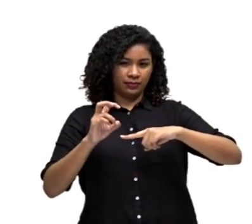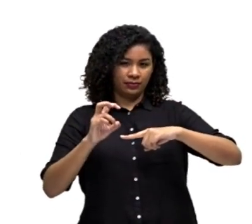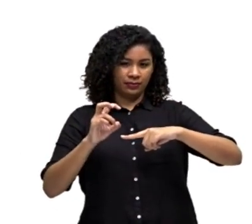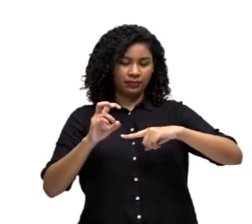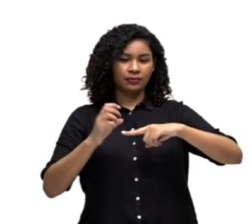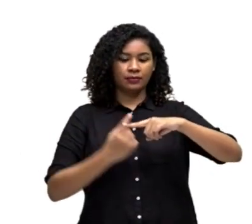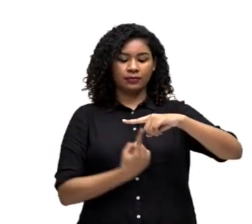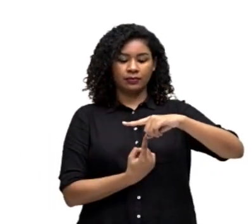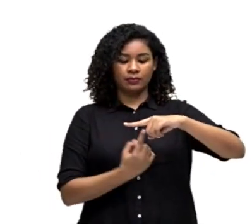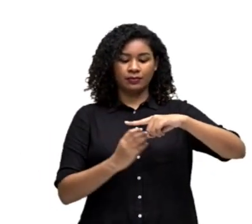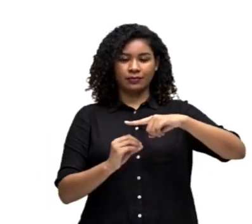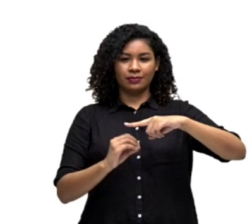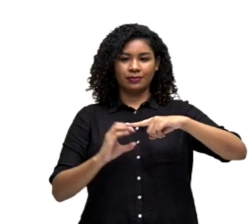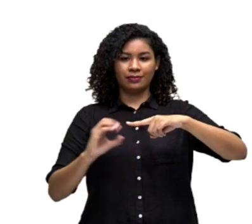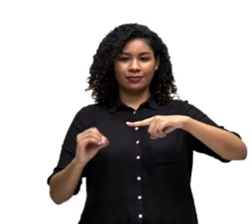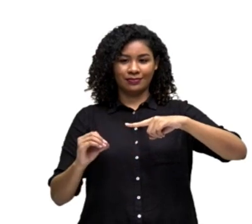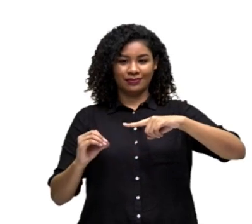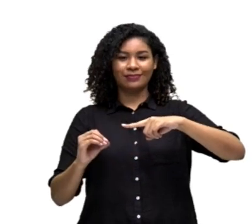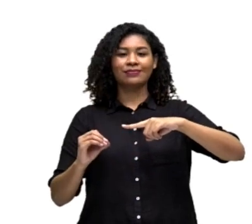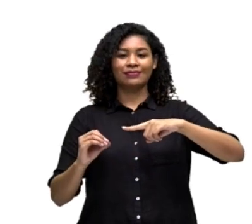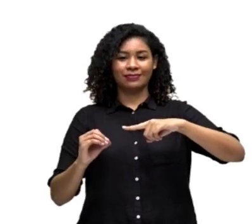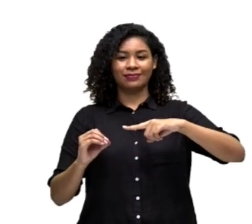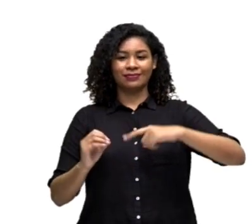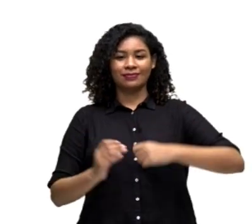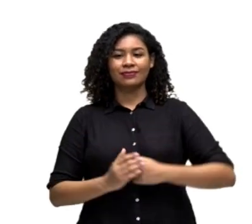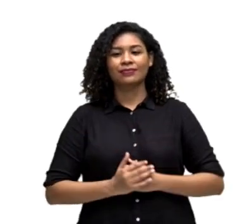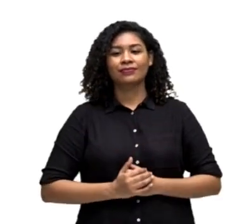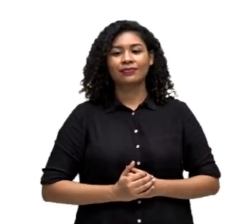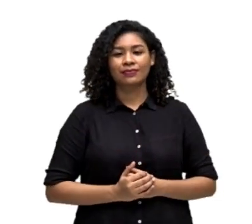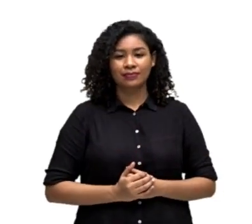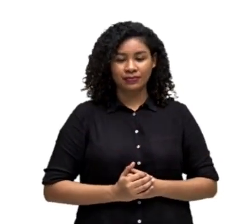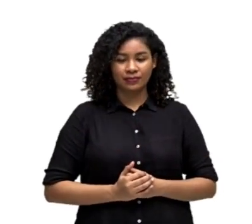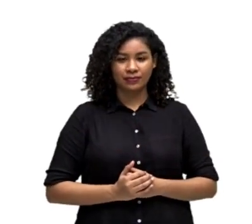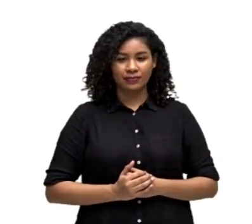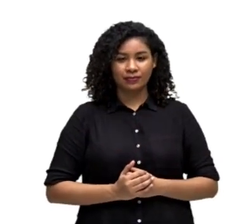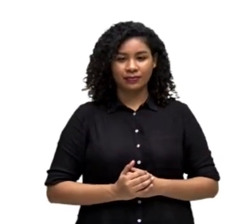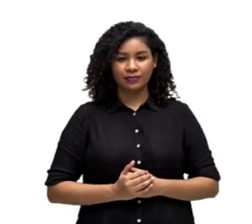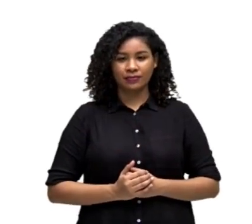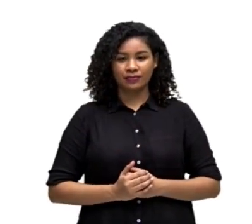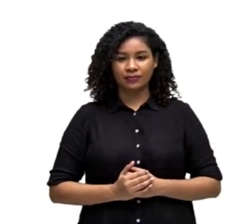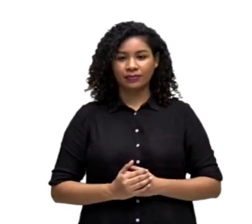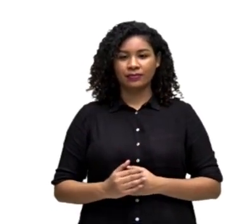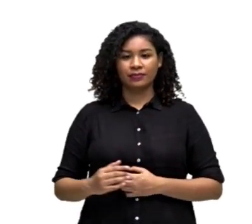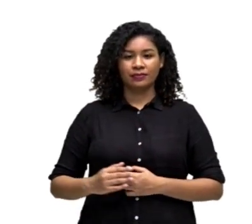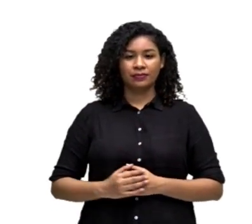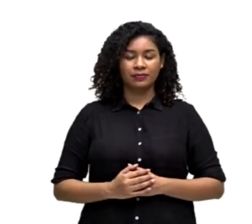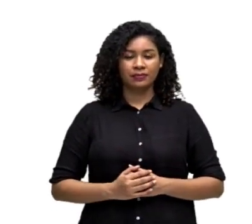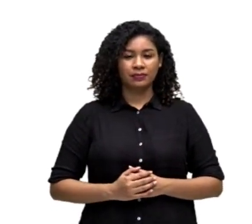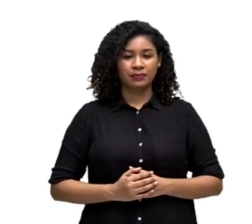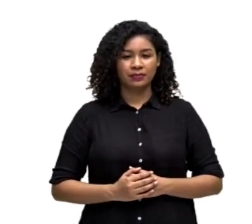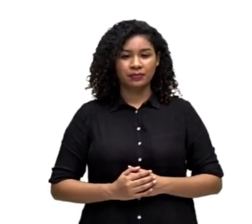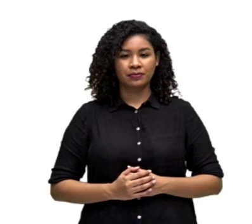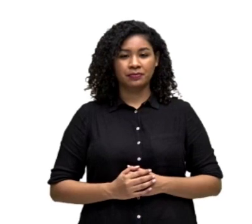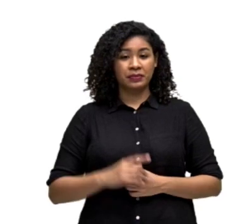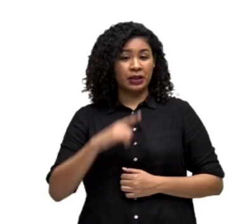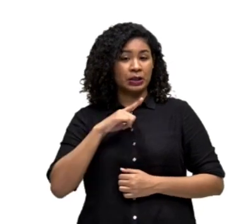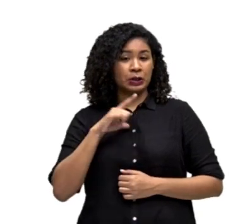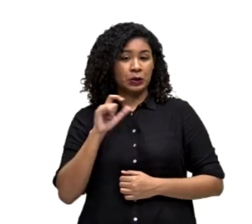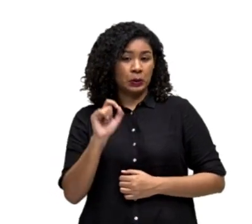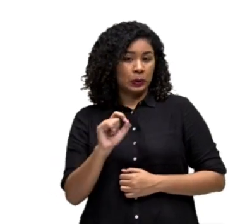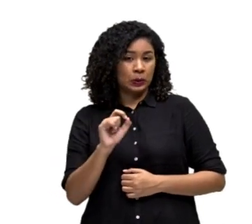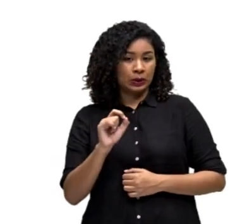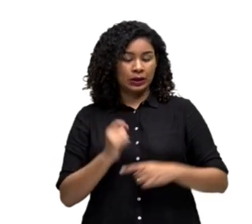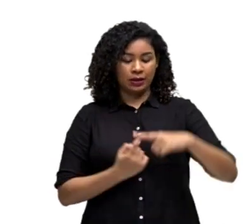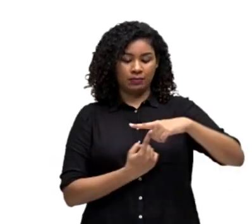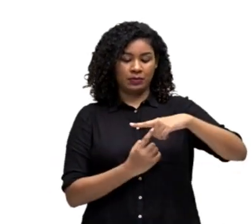10.925 sobre 100, pois o valor inicial tinha 2 casas decimais. Isso quer dizer, então, que a parte